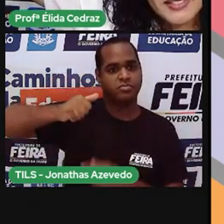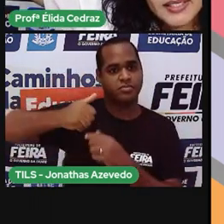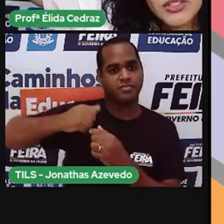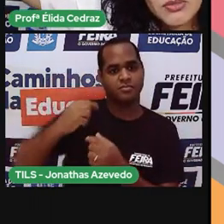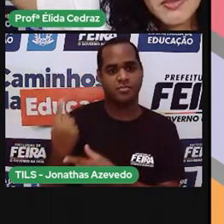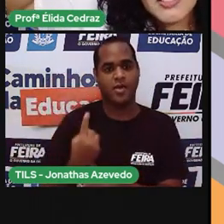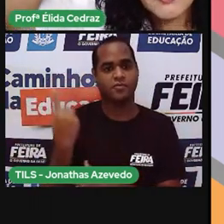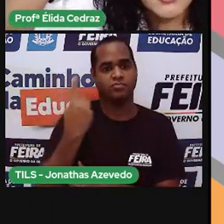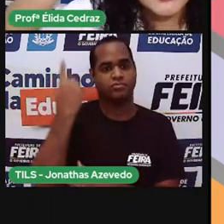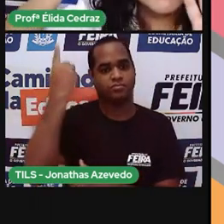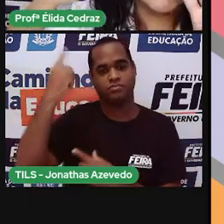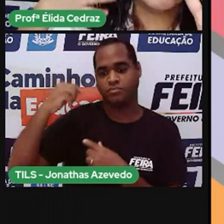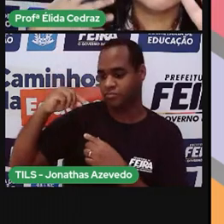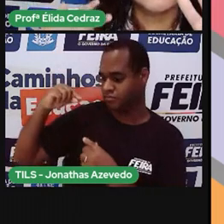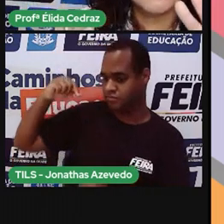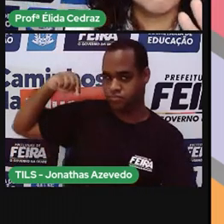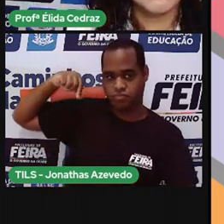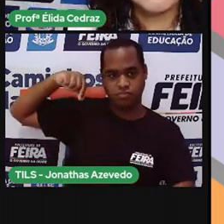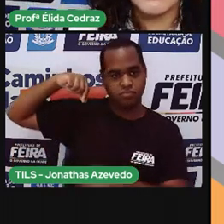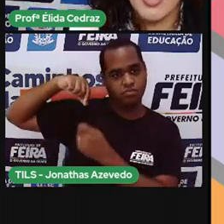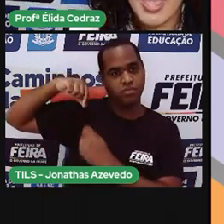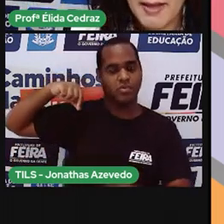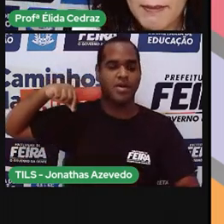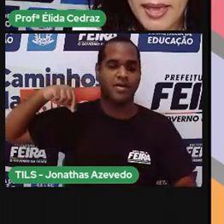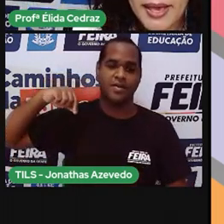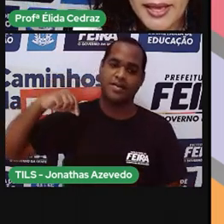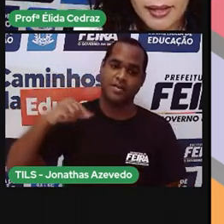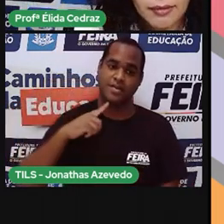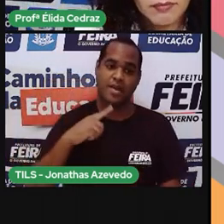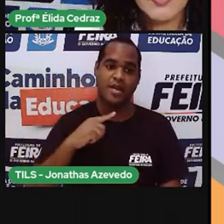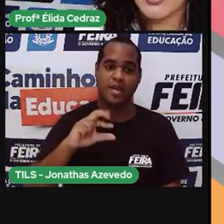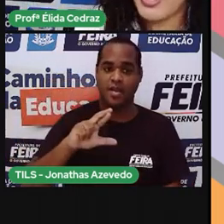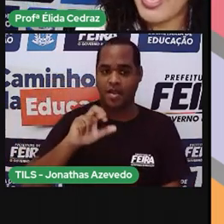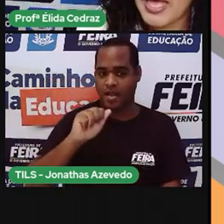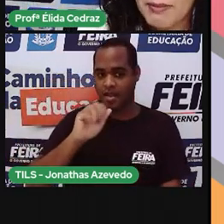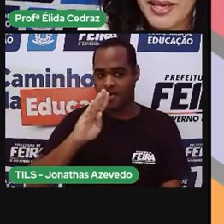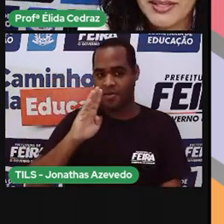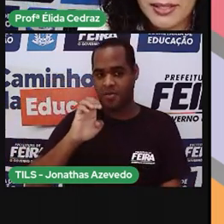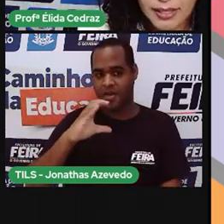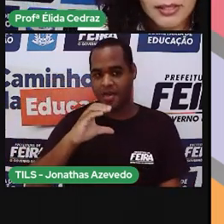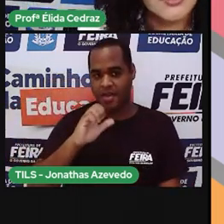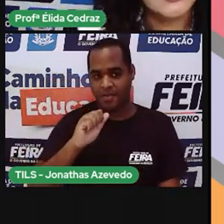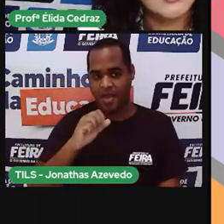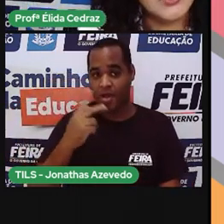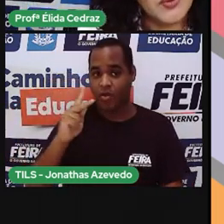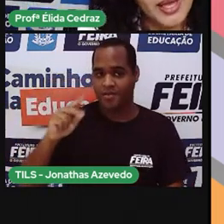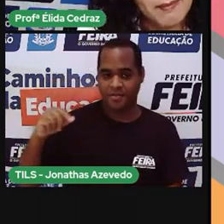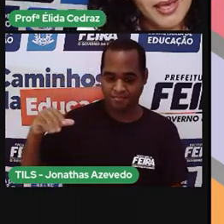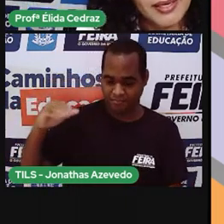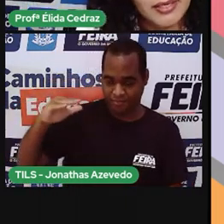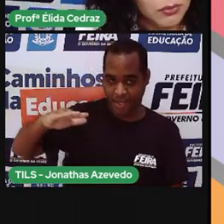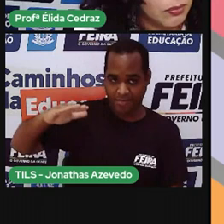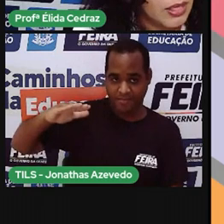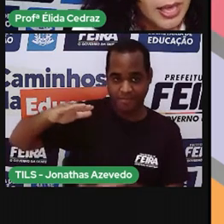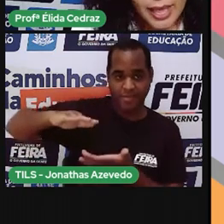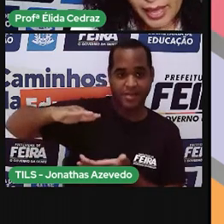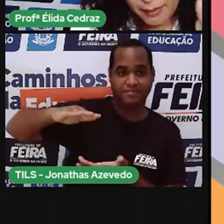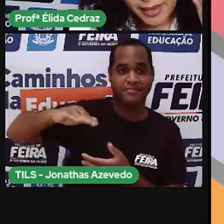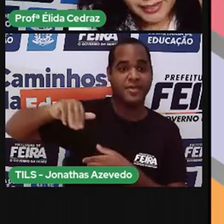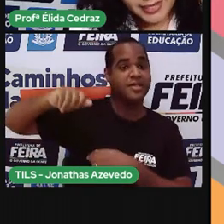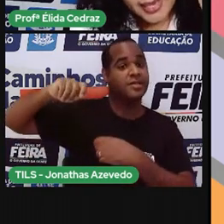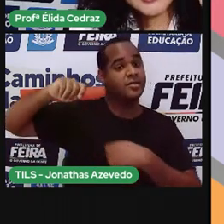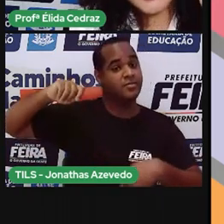bem grande mesmo ele tem três tamanhos tem a rabeca a rabequinha e o rabecão